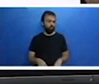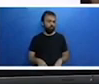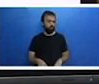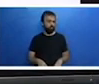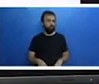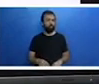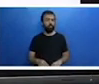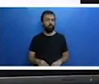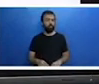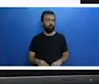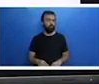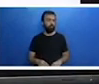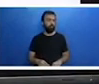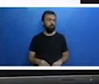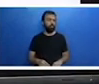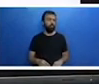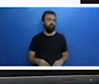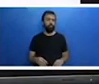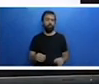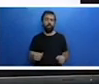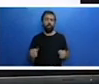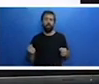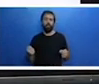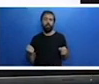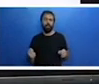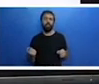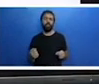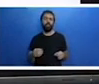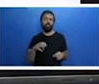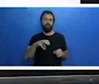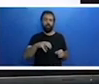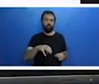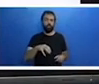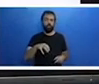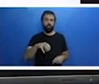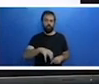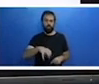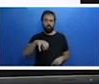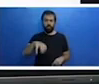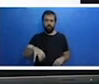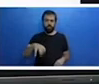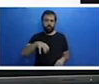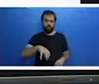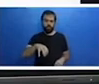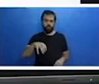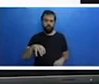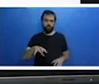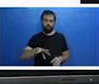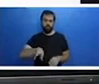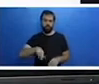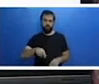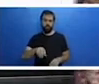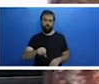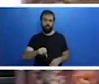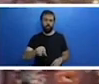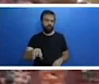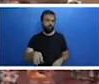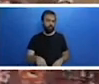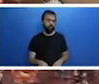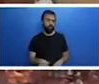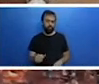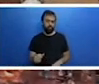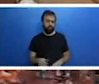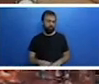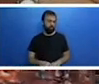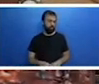brasileira, sim. É obrigatório capturar o máximo de damas? Na versão brasileira, não. Já na